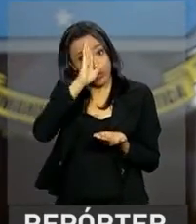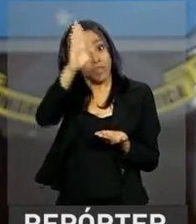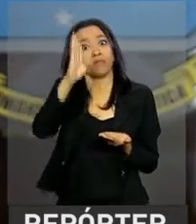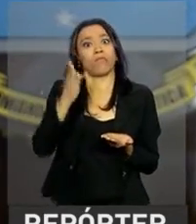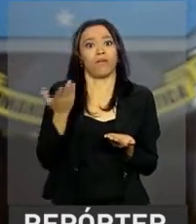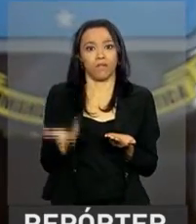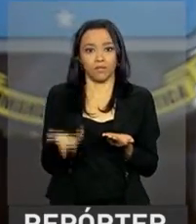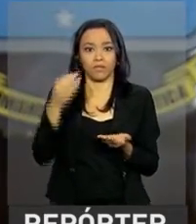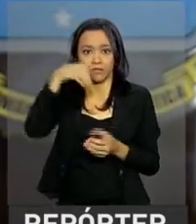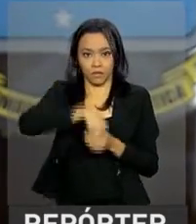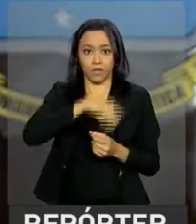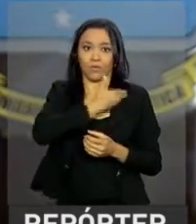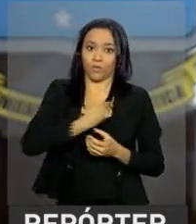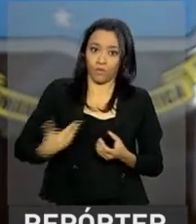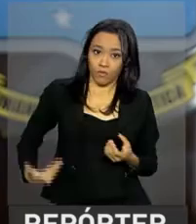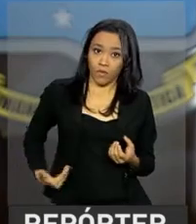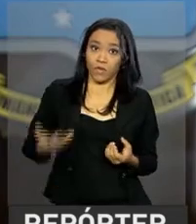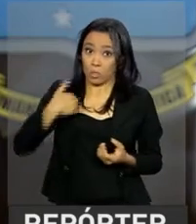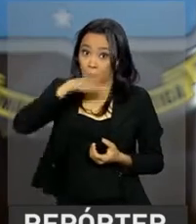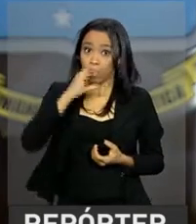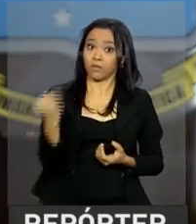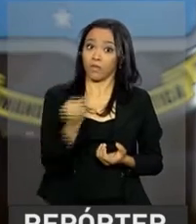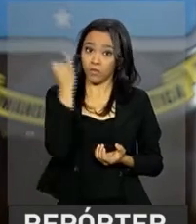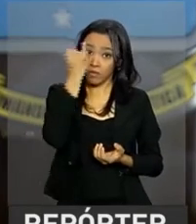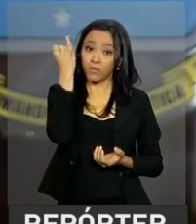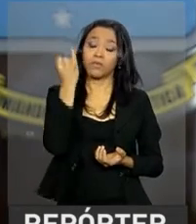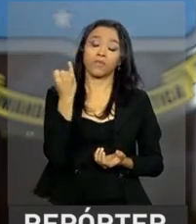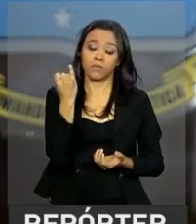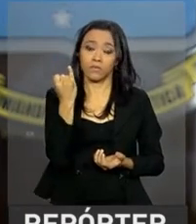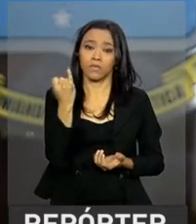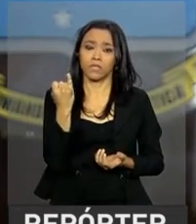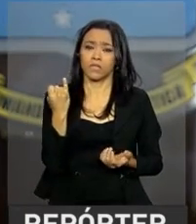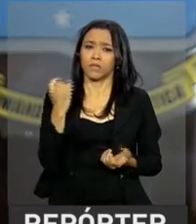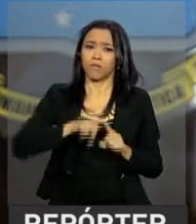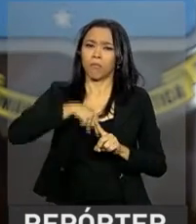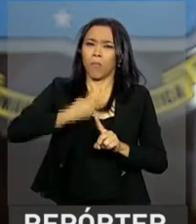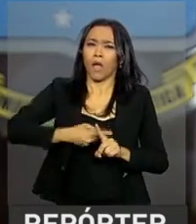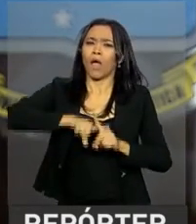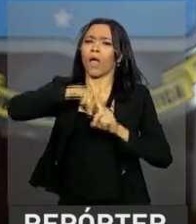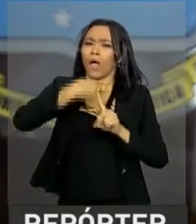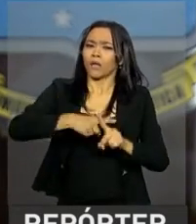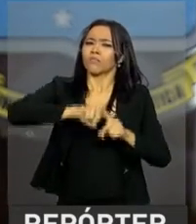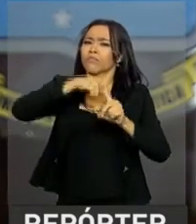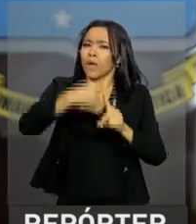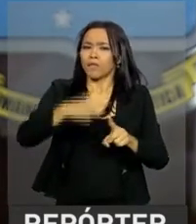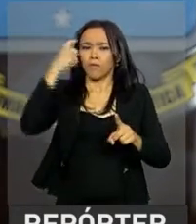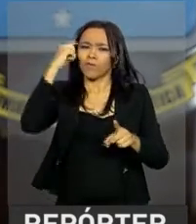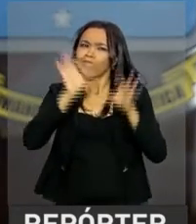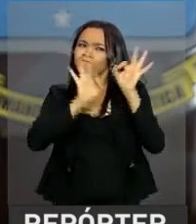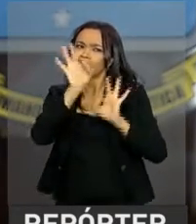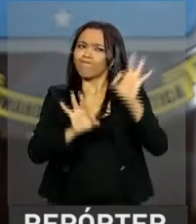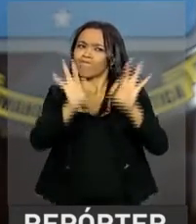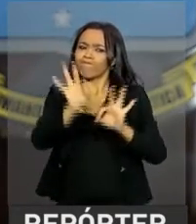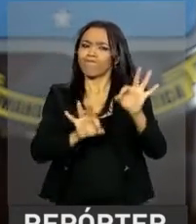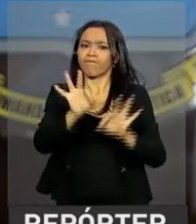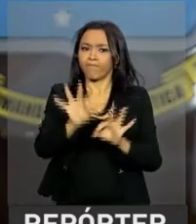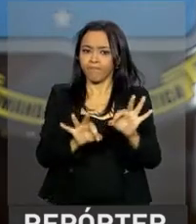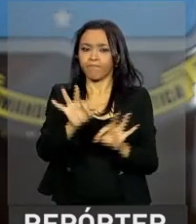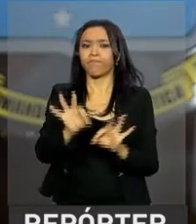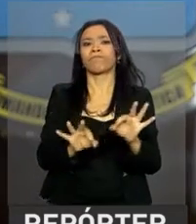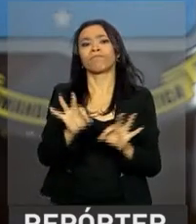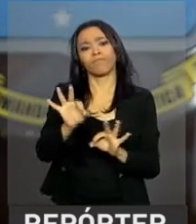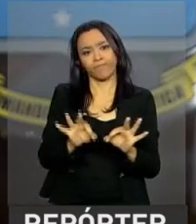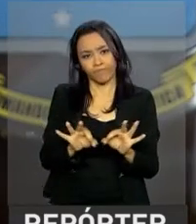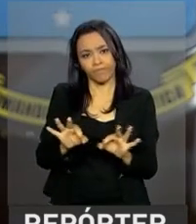situação às vezes mais importantes e mais e mais e mais vamos fazendo com que a máquina